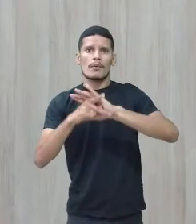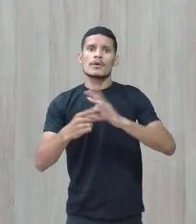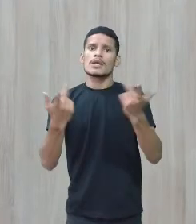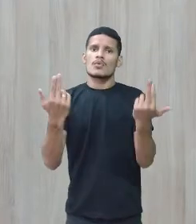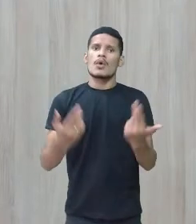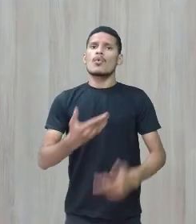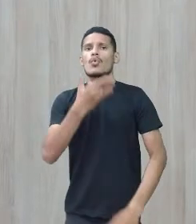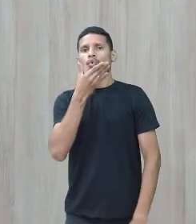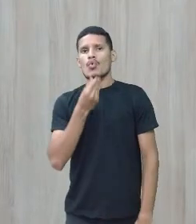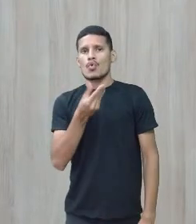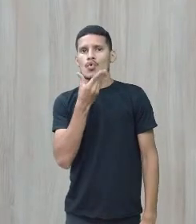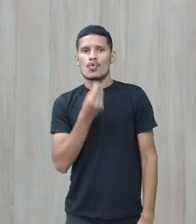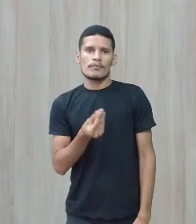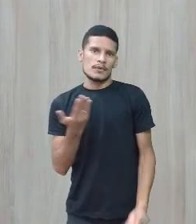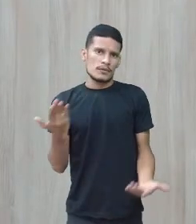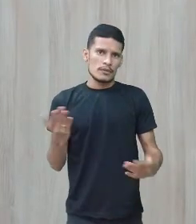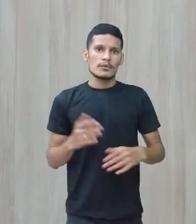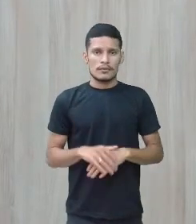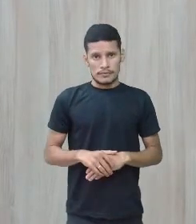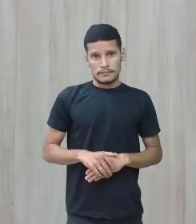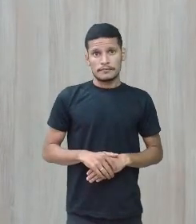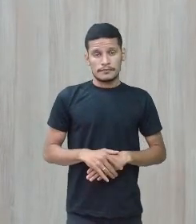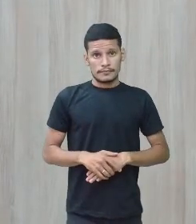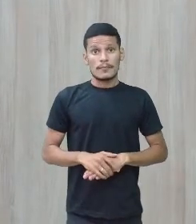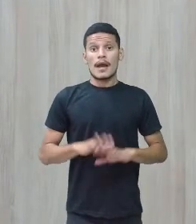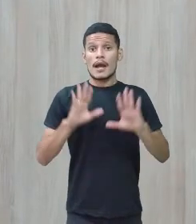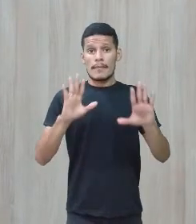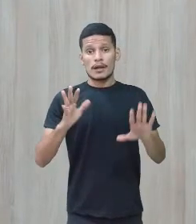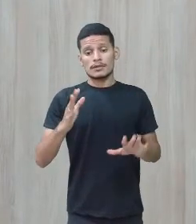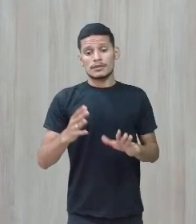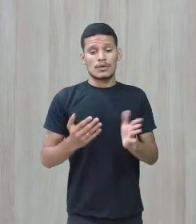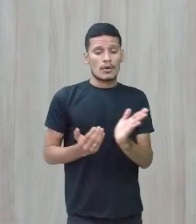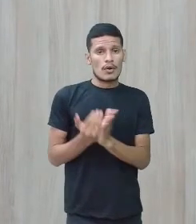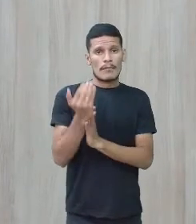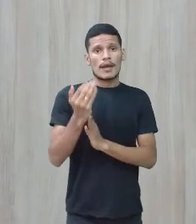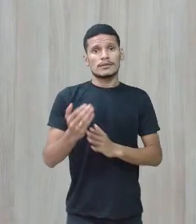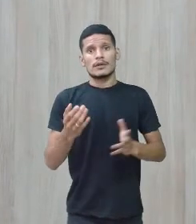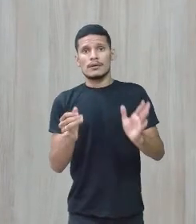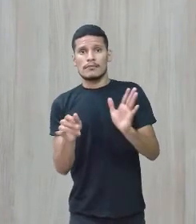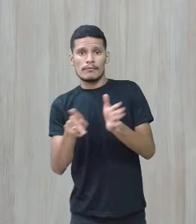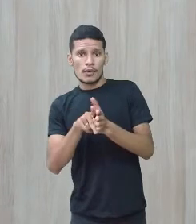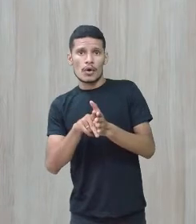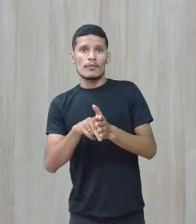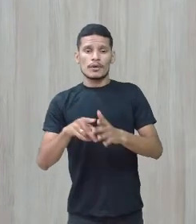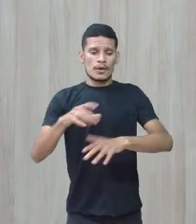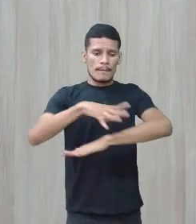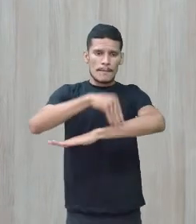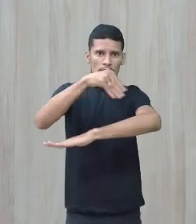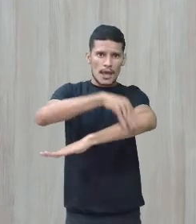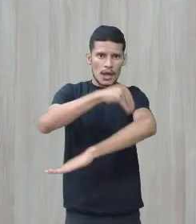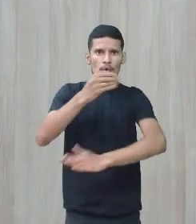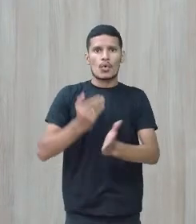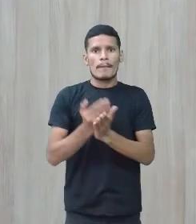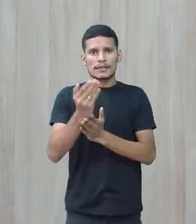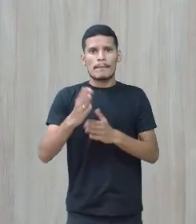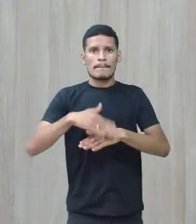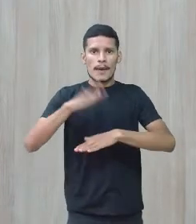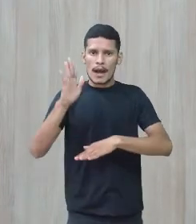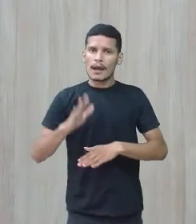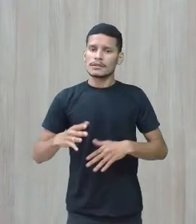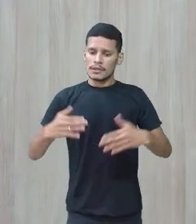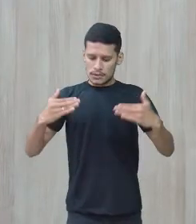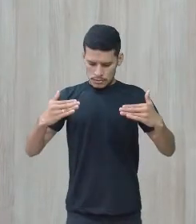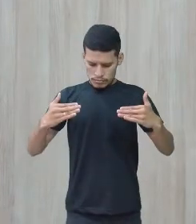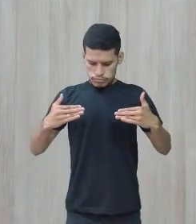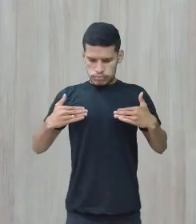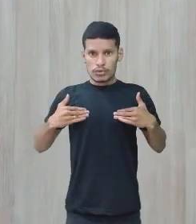são tidas como características masculinas. Então vai começar a aumentar o crescimento do pelo, né? Os seios vão diminuir,